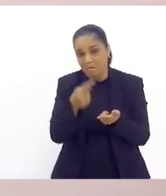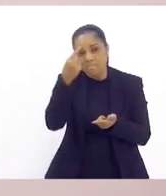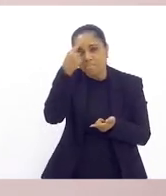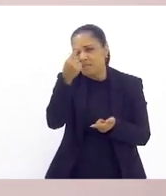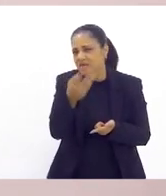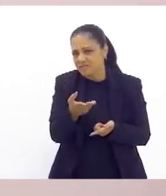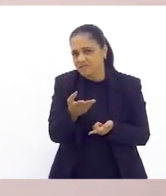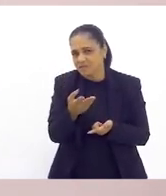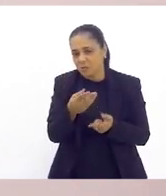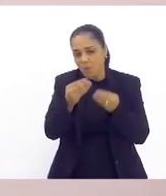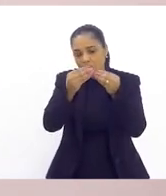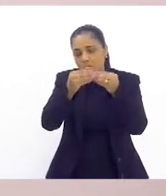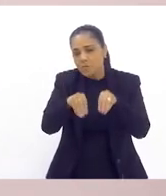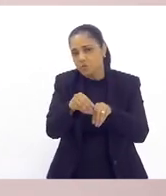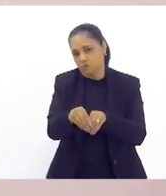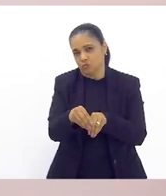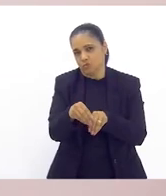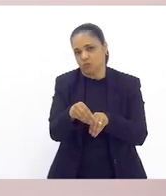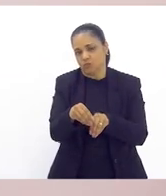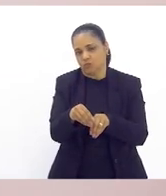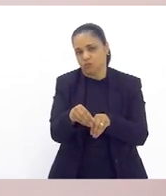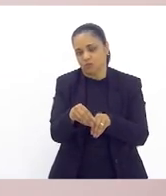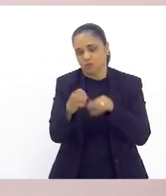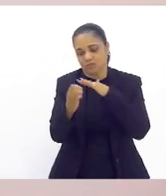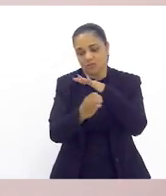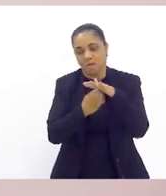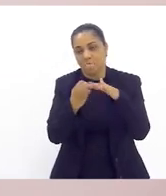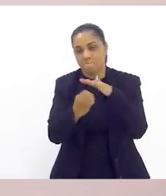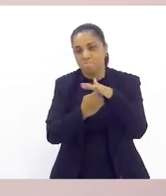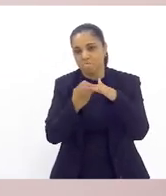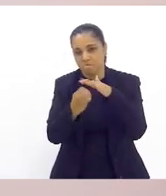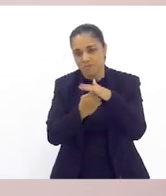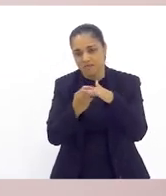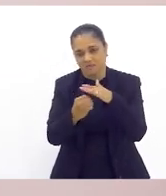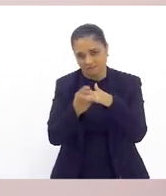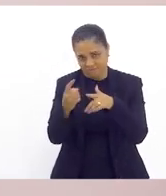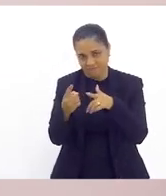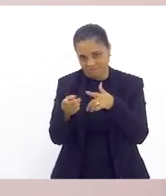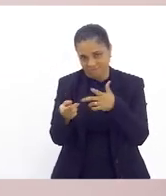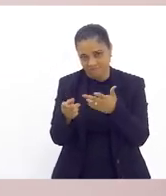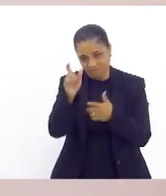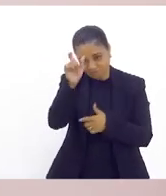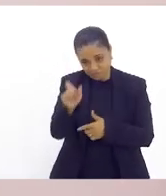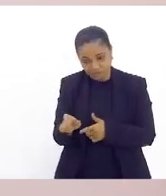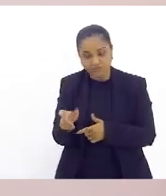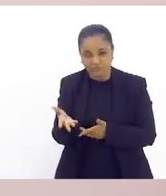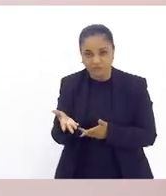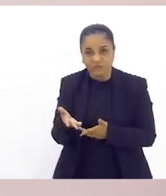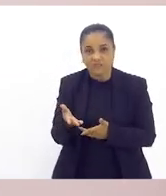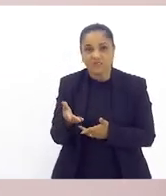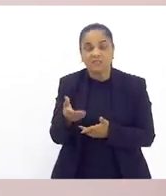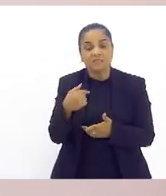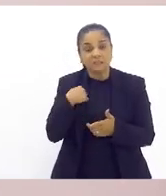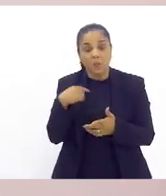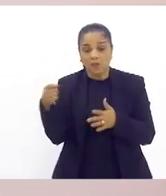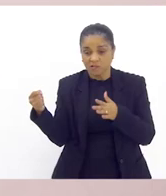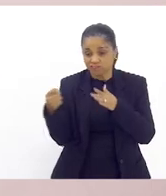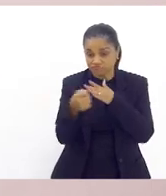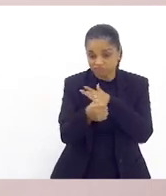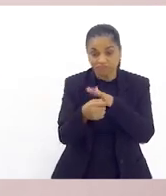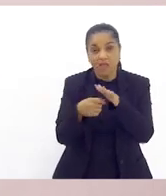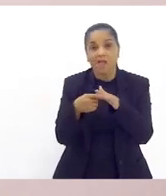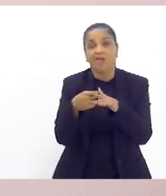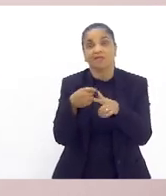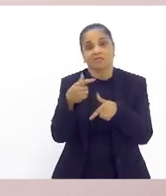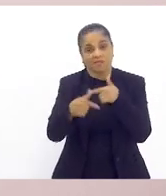imagina o prejuízo desse desse produtor desse empresário né e afetam diretamente a nossa renda né agora